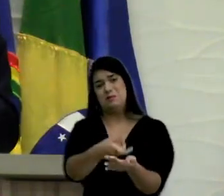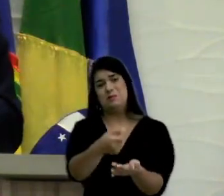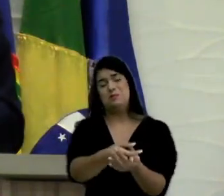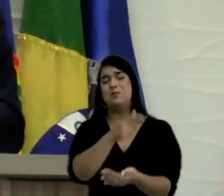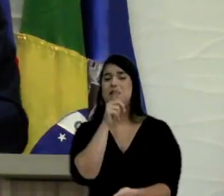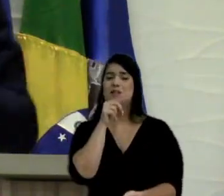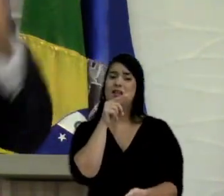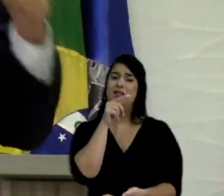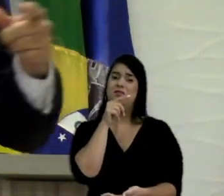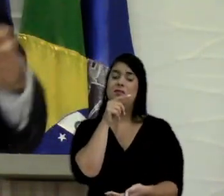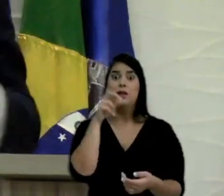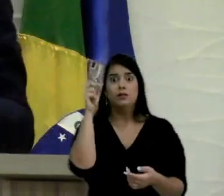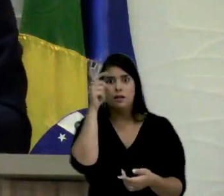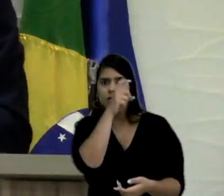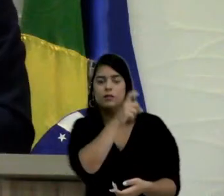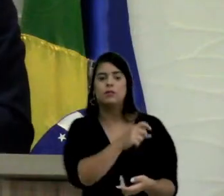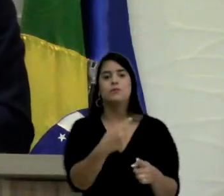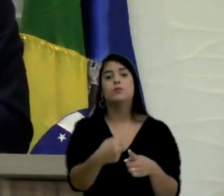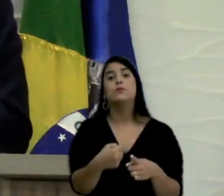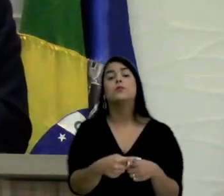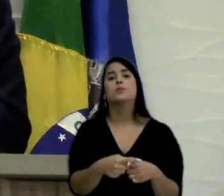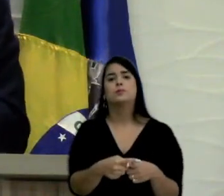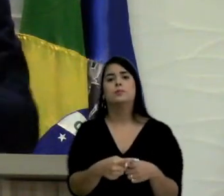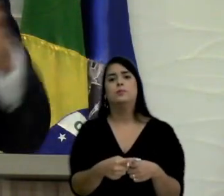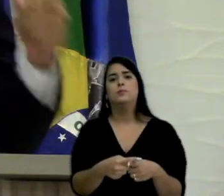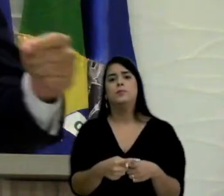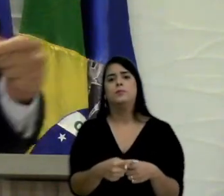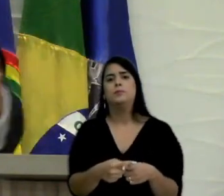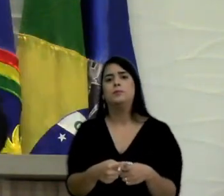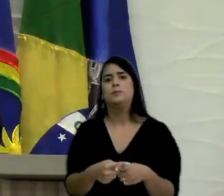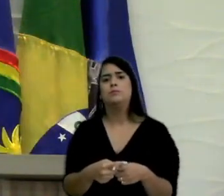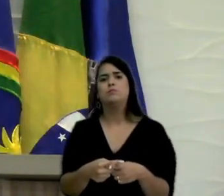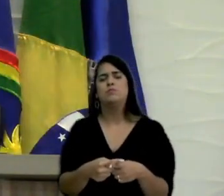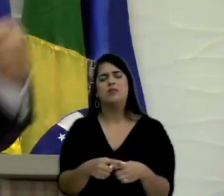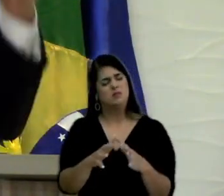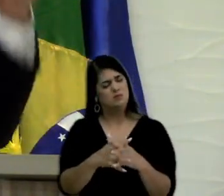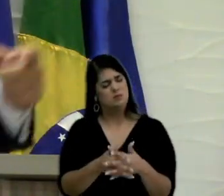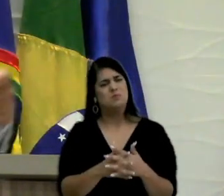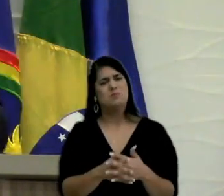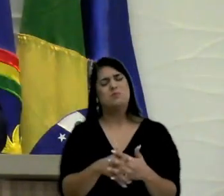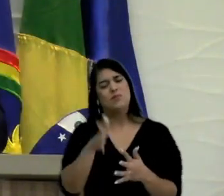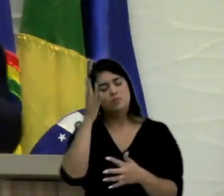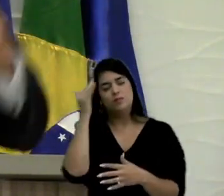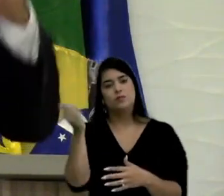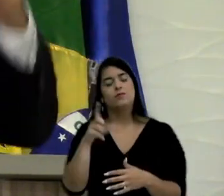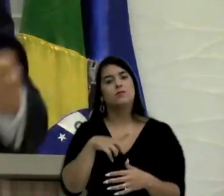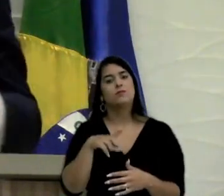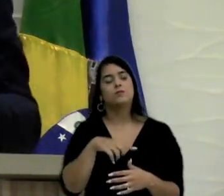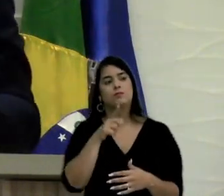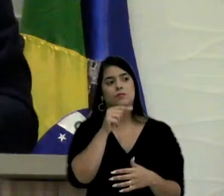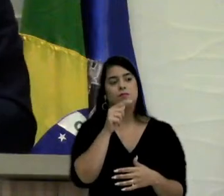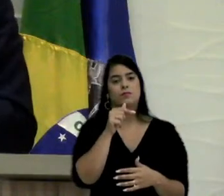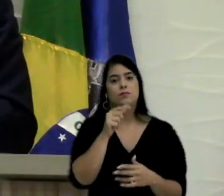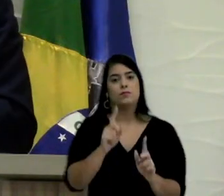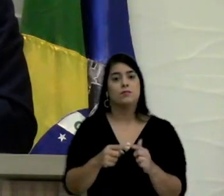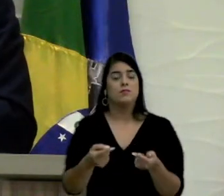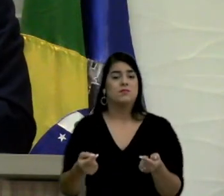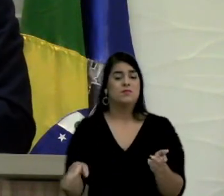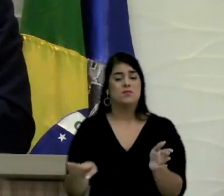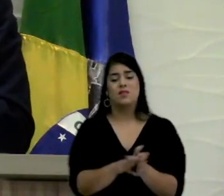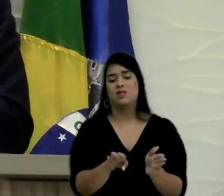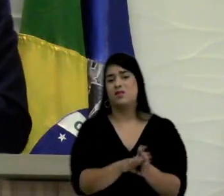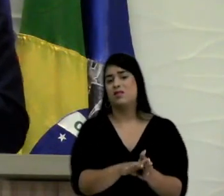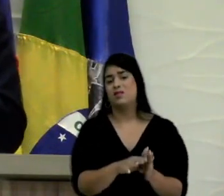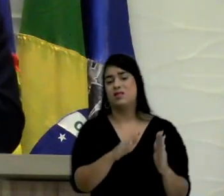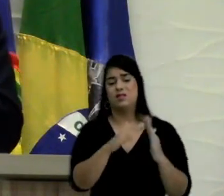difícil não tá fácil para se conseguir comprar água e é revoltante a gente saber que temos tanta água e a água não chega na casa do